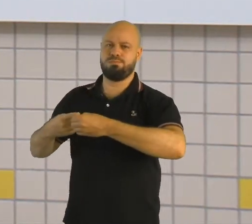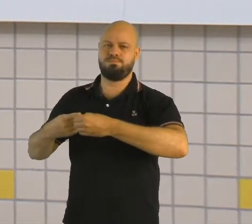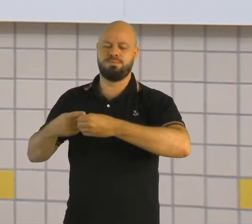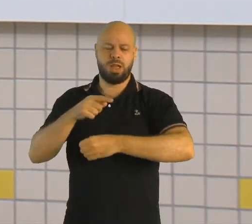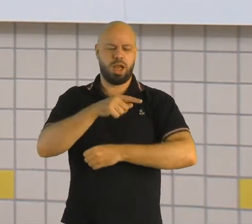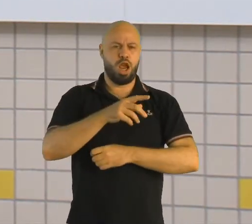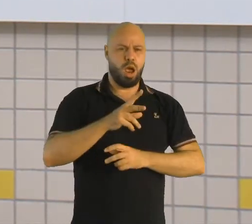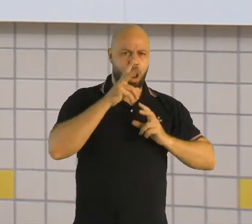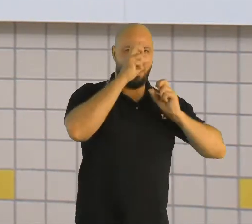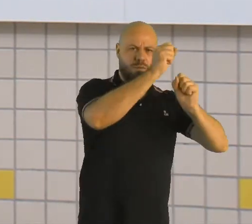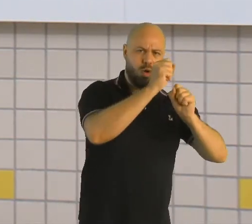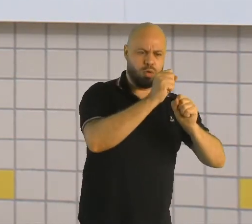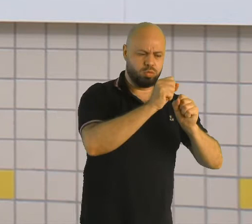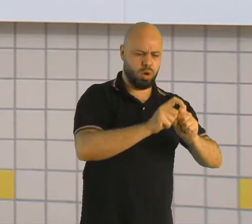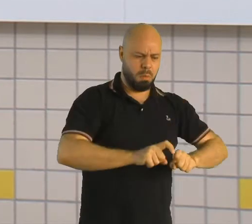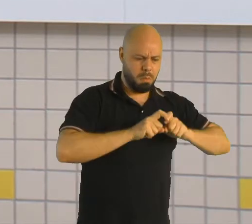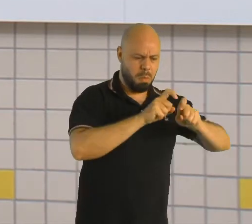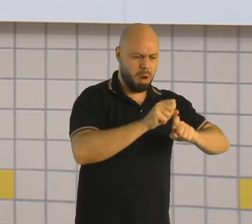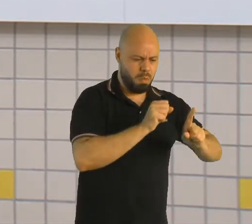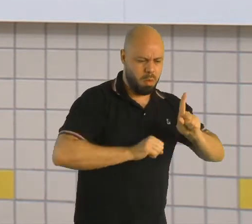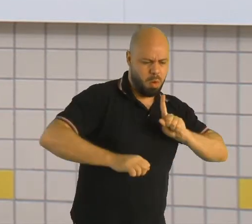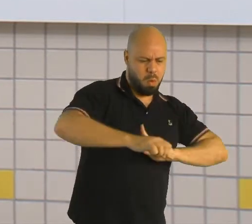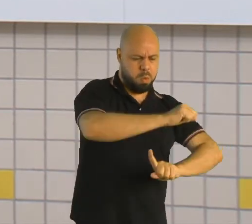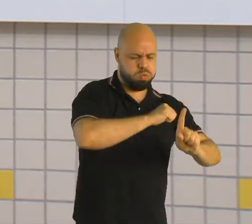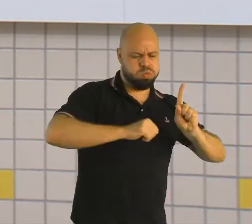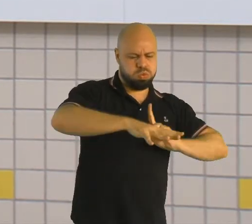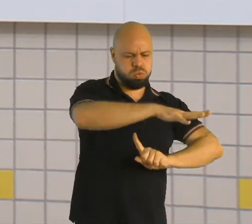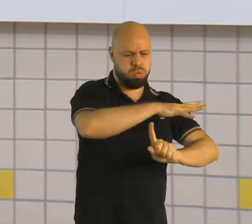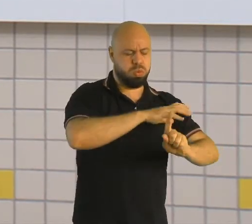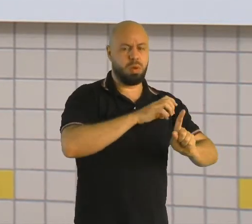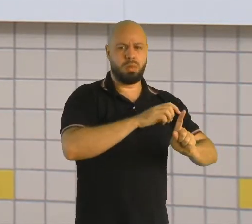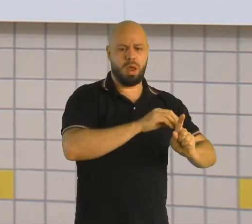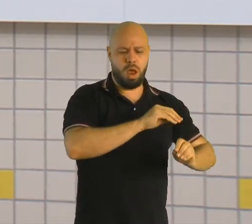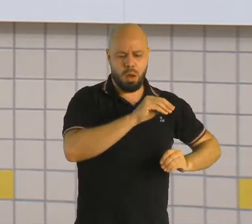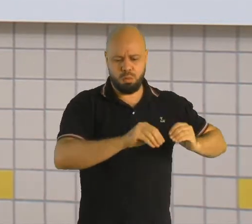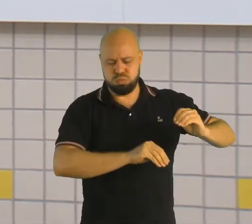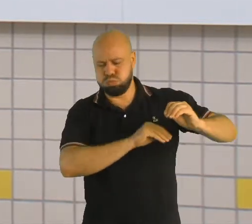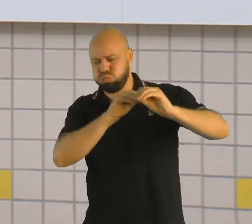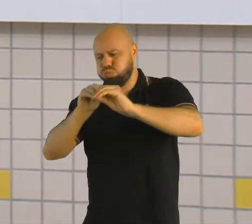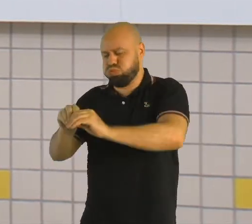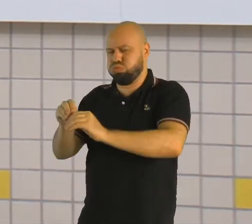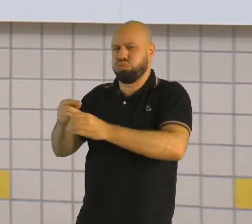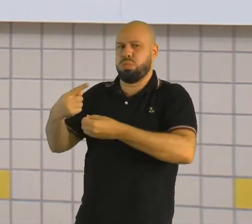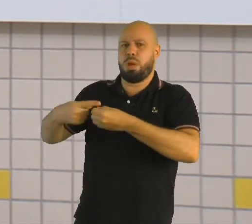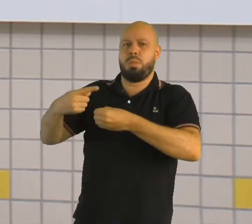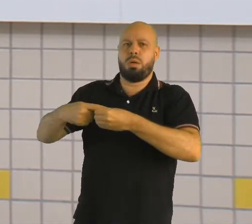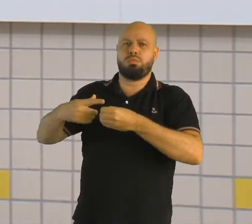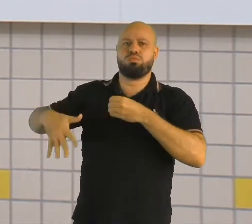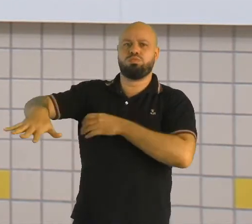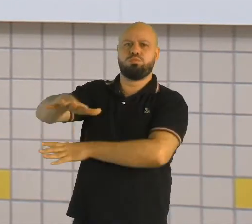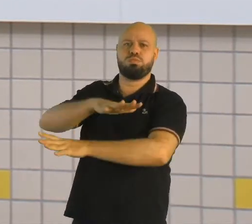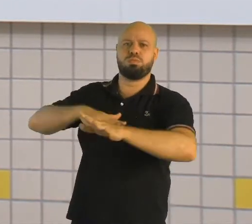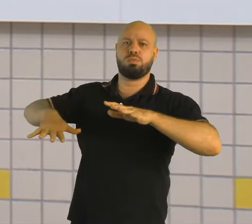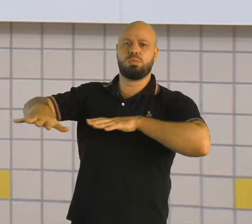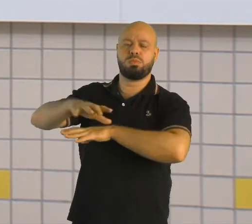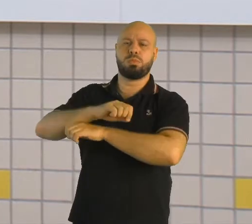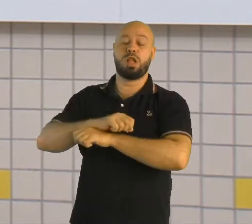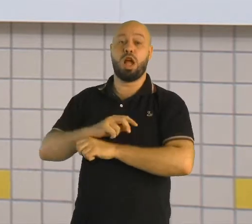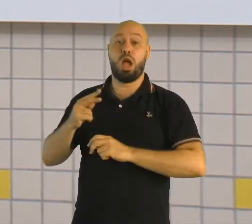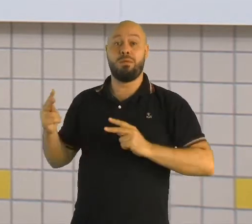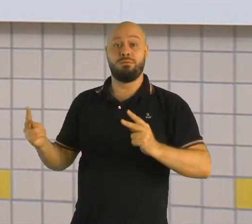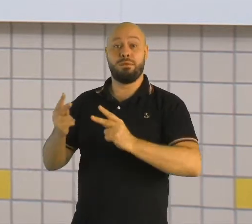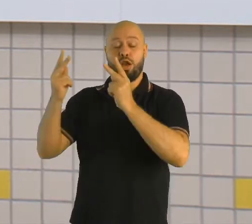uma sociedade agrária e agora ela é uma sociedade urbana, né? Agora essa sociedade urbana ela tem outros valores, ela tem